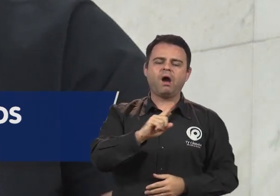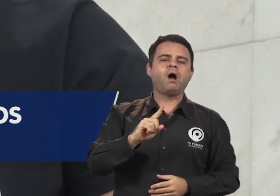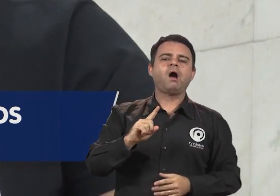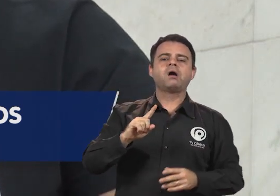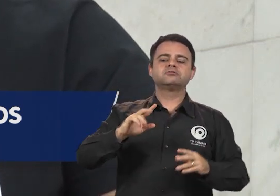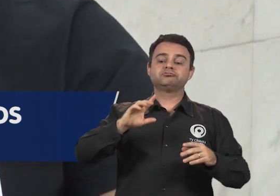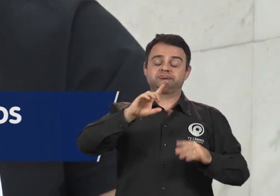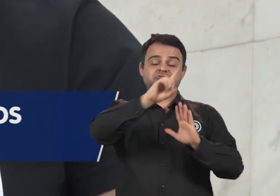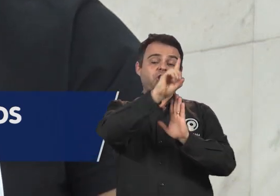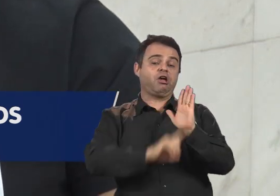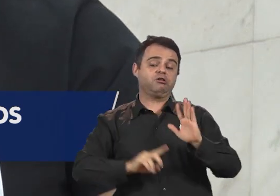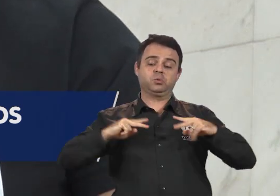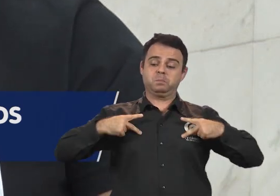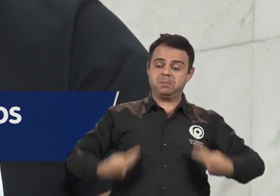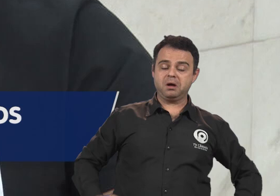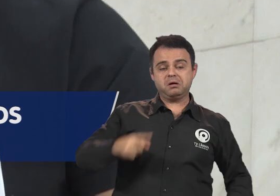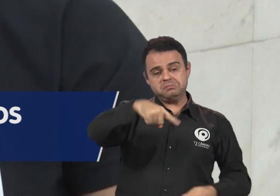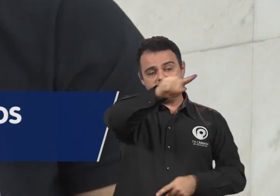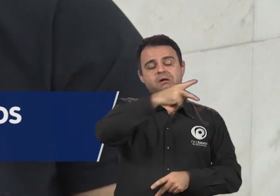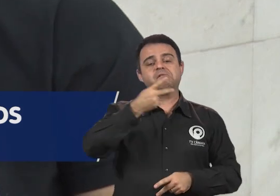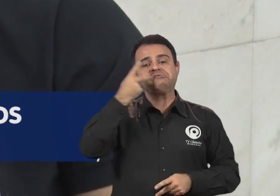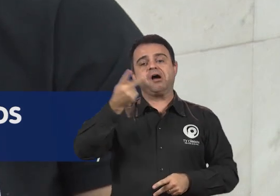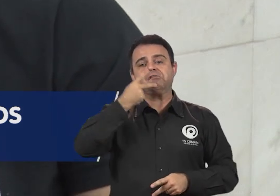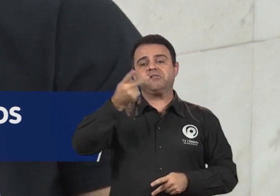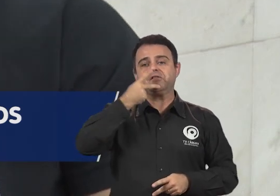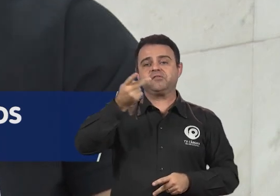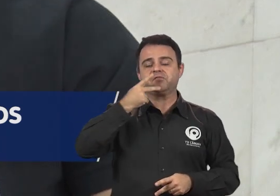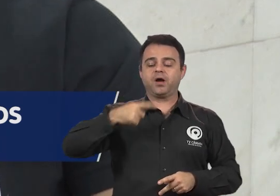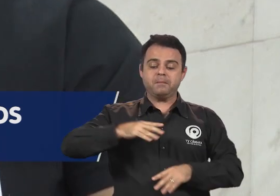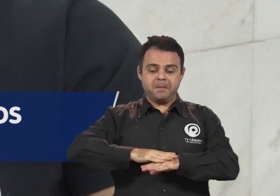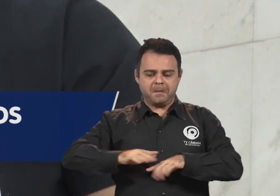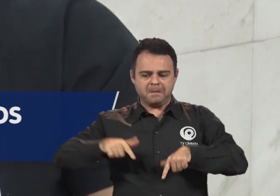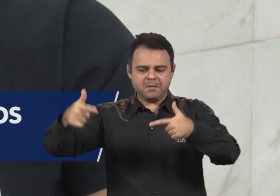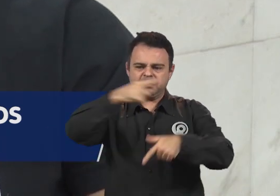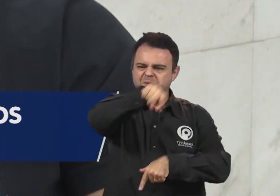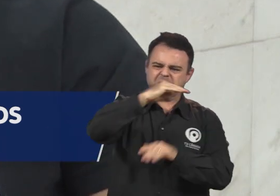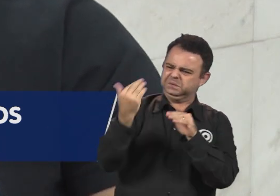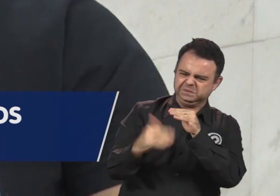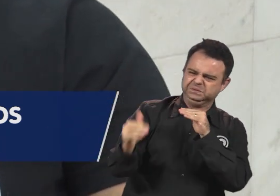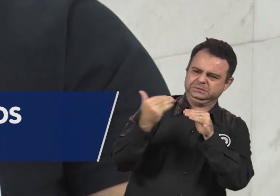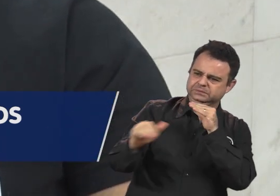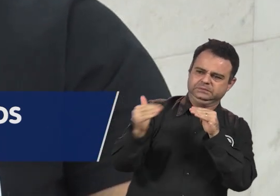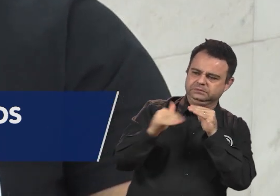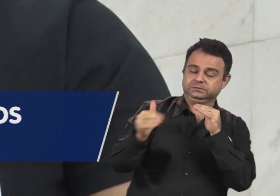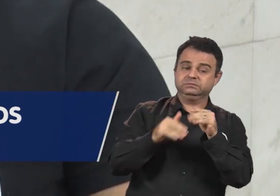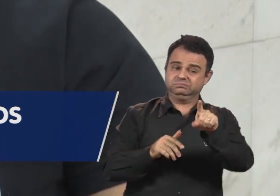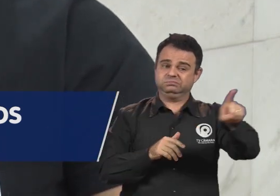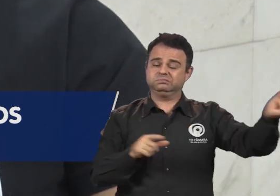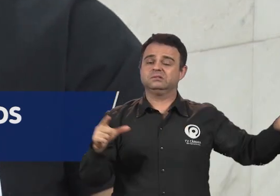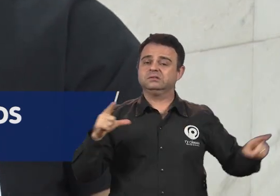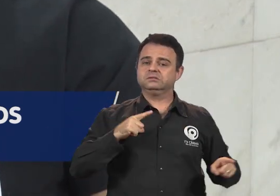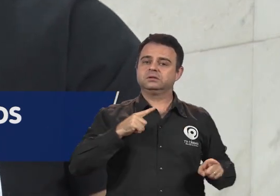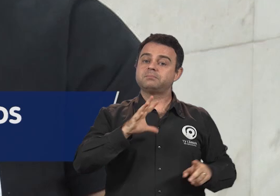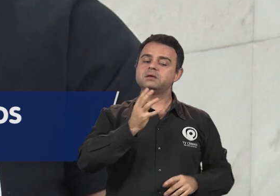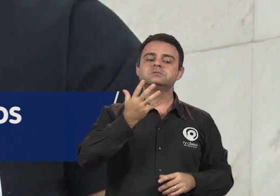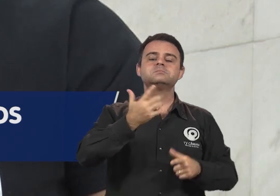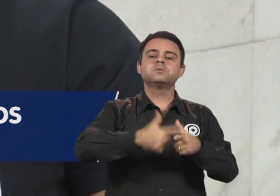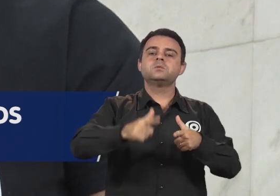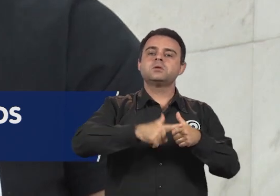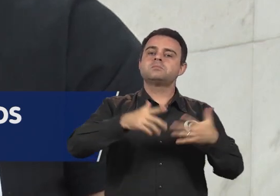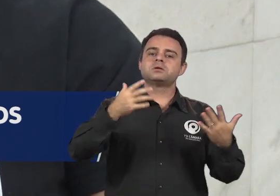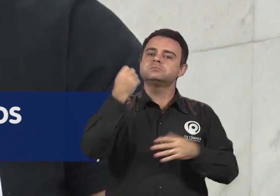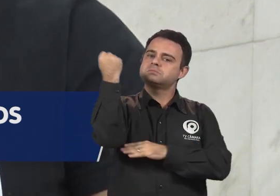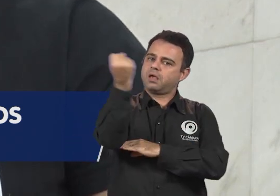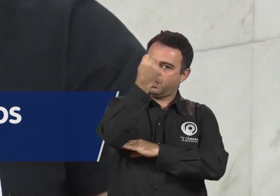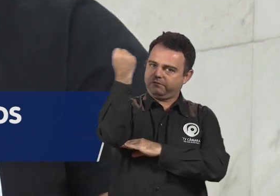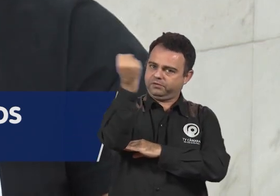direitos humanos, enfim, que são contra algumas ações, mas a gente precisa tratar isso com a devida seriedade. Ninguém aguenta